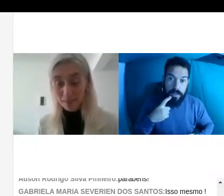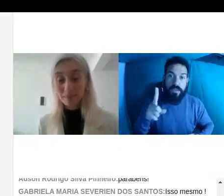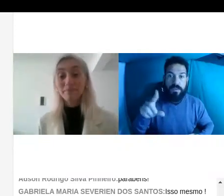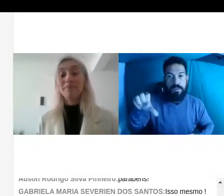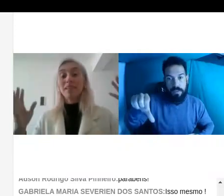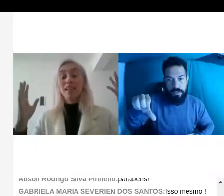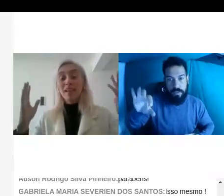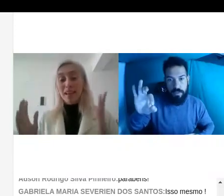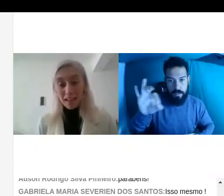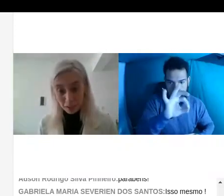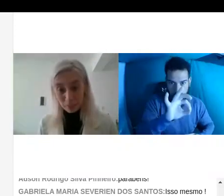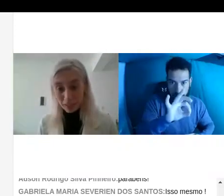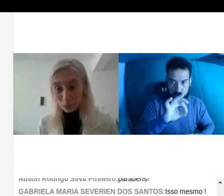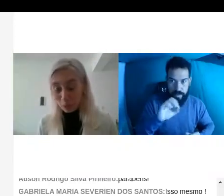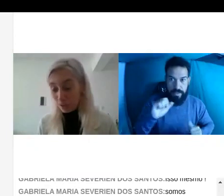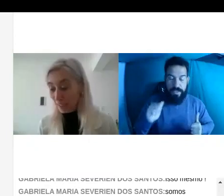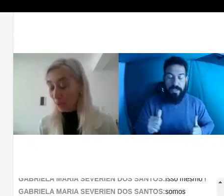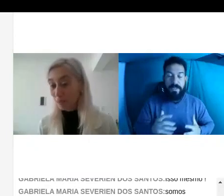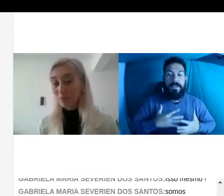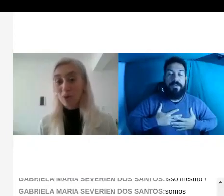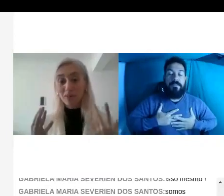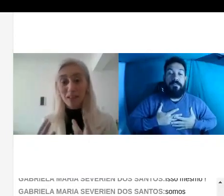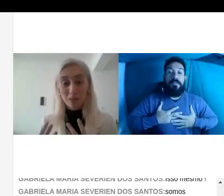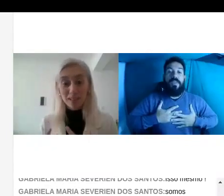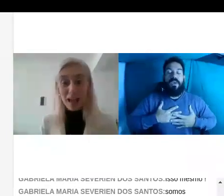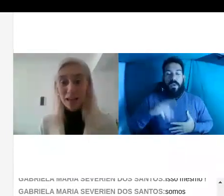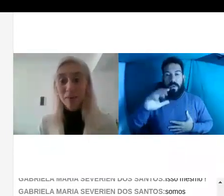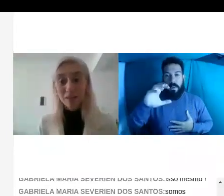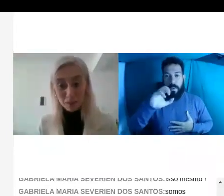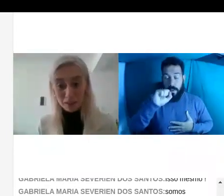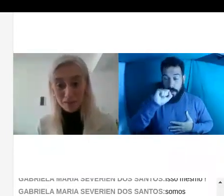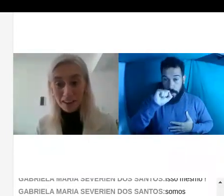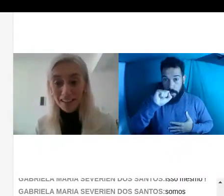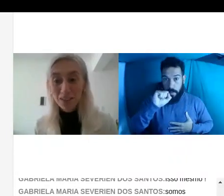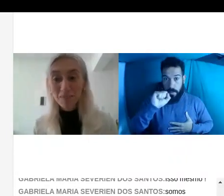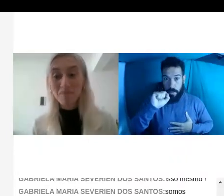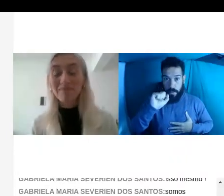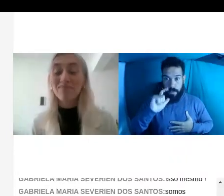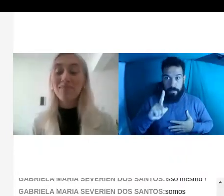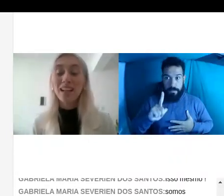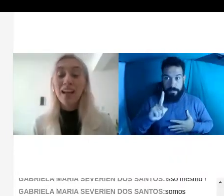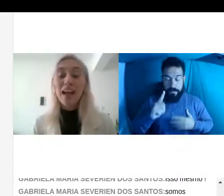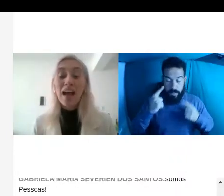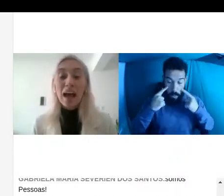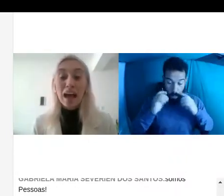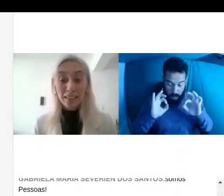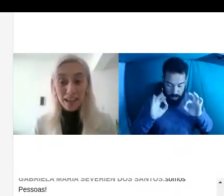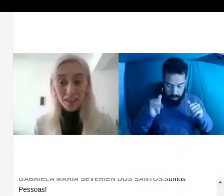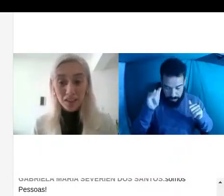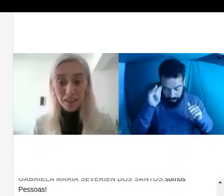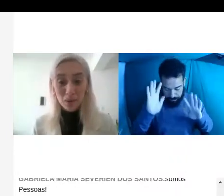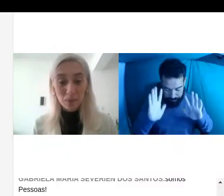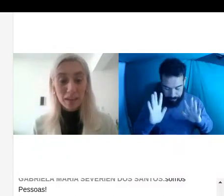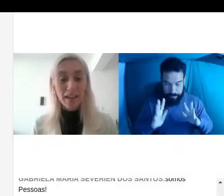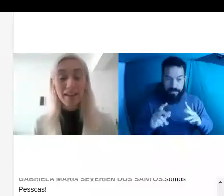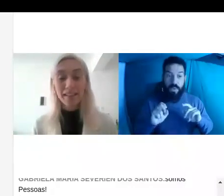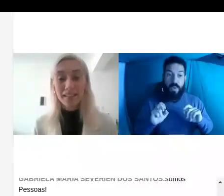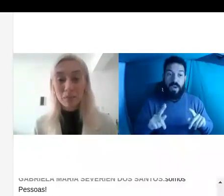horas. Respirando um pouquinho, contendo as lágrimas, vamos em frente. À tarde,